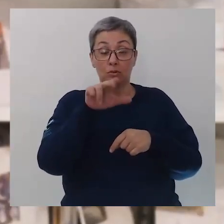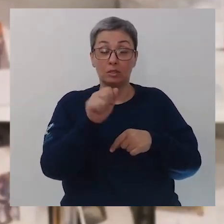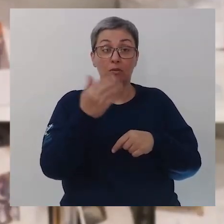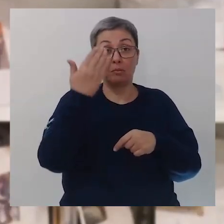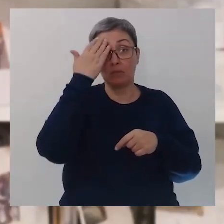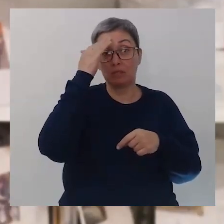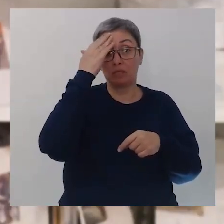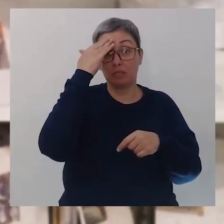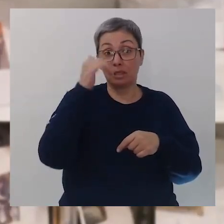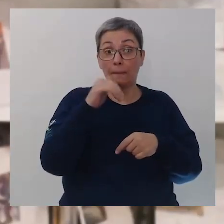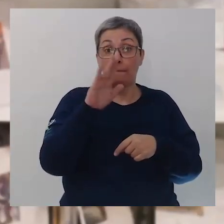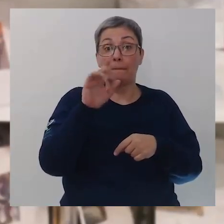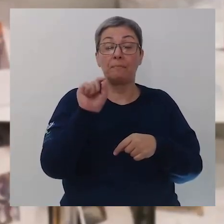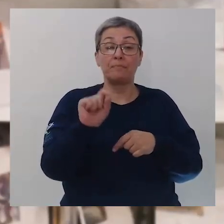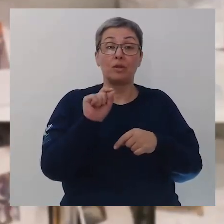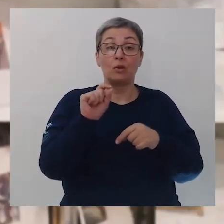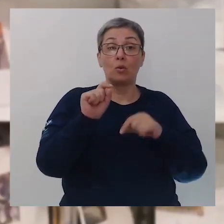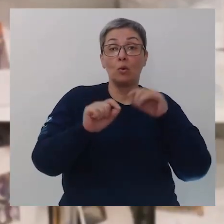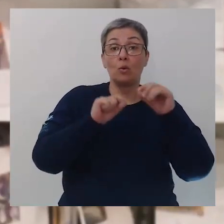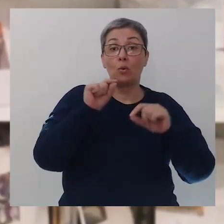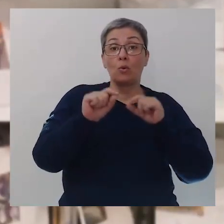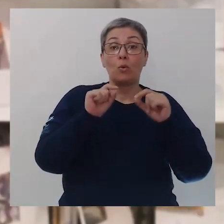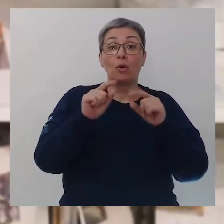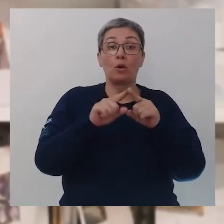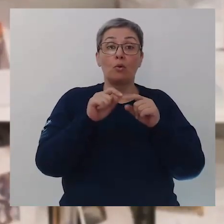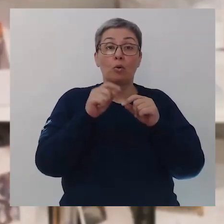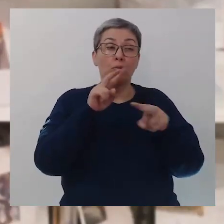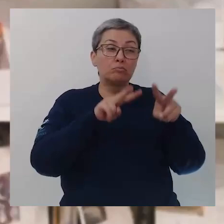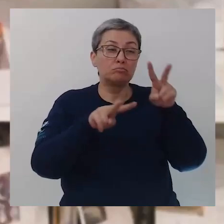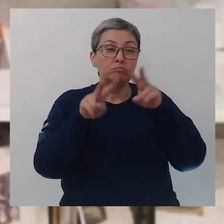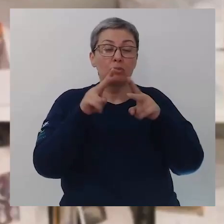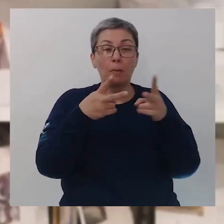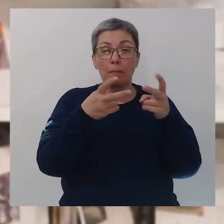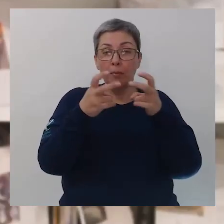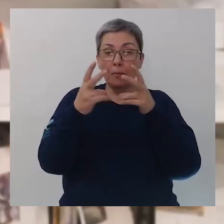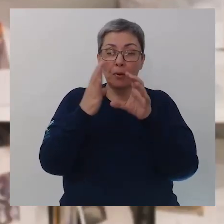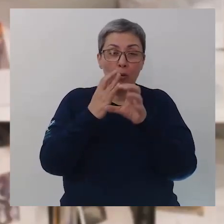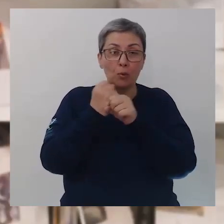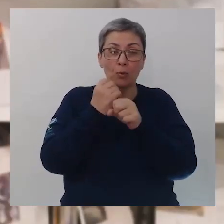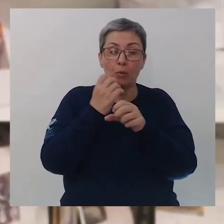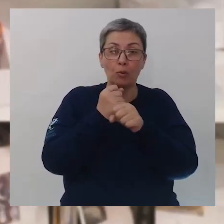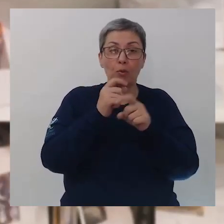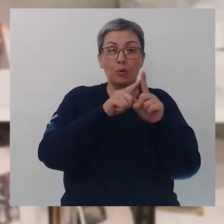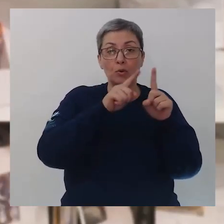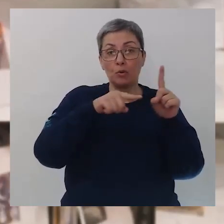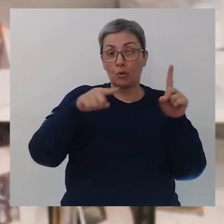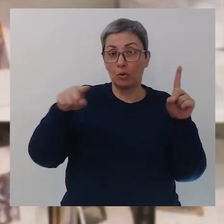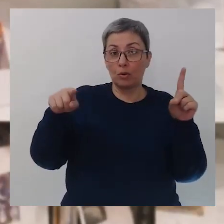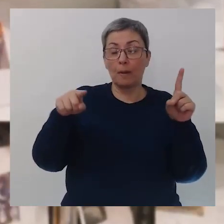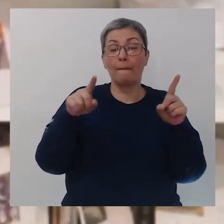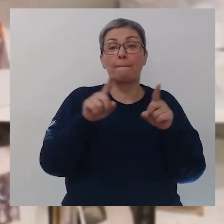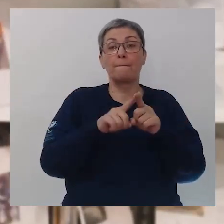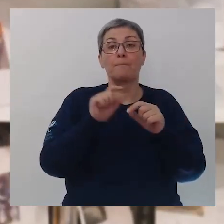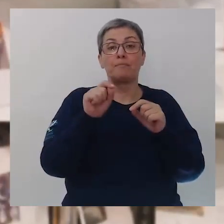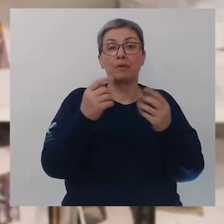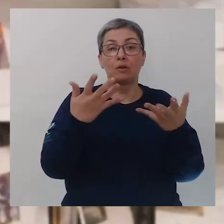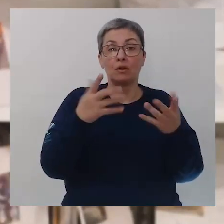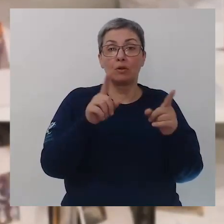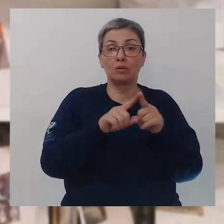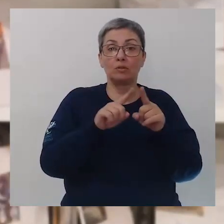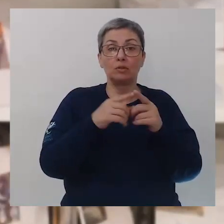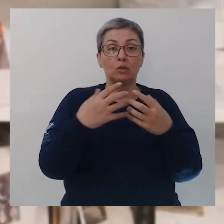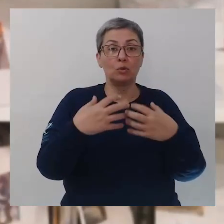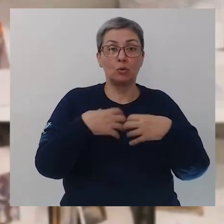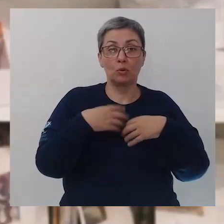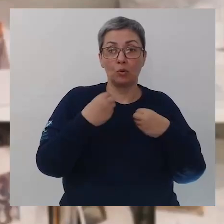entender mais um pouquinho sobre esta leitura de gráficos, né? Ou até mesmo a